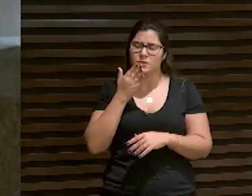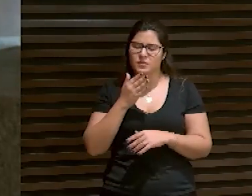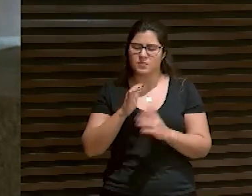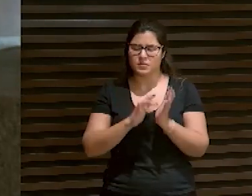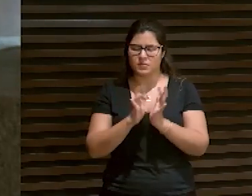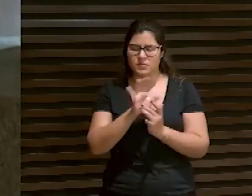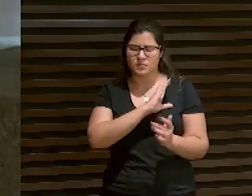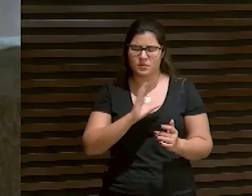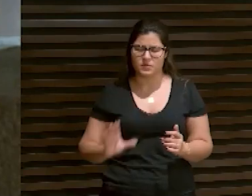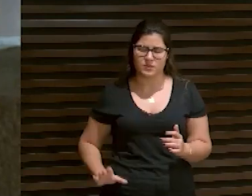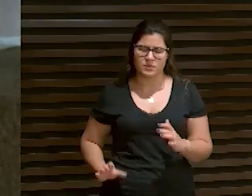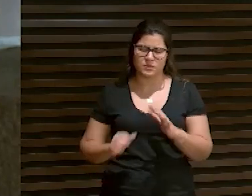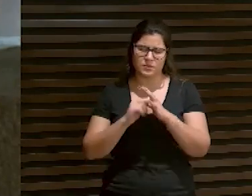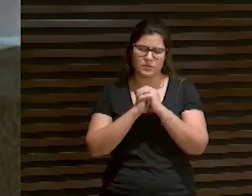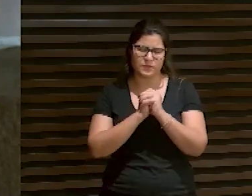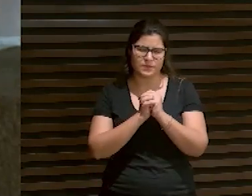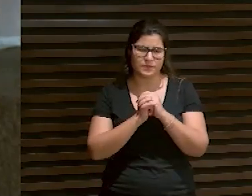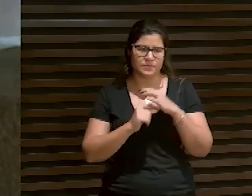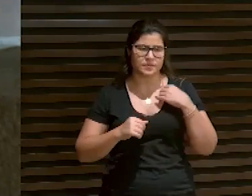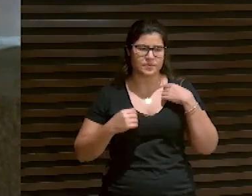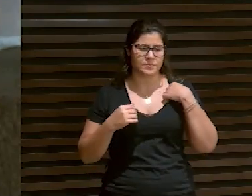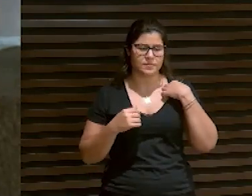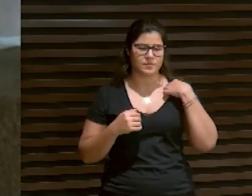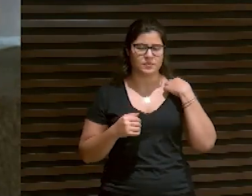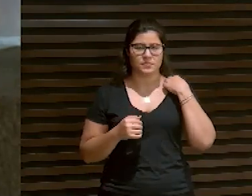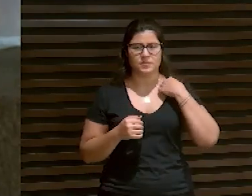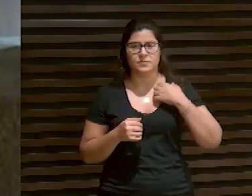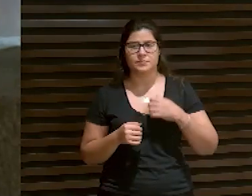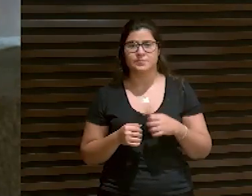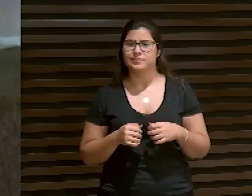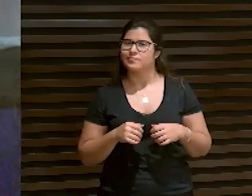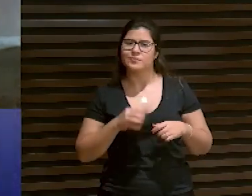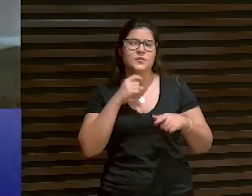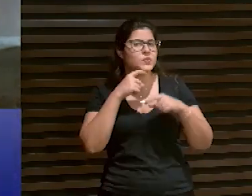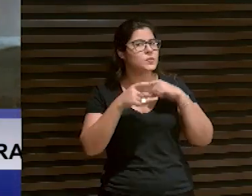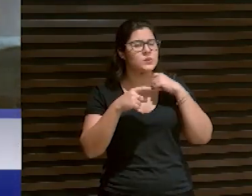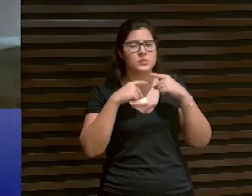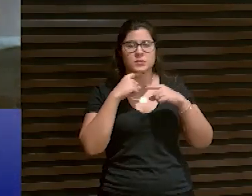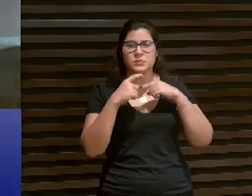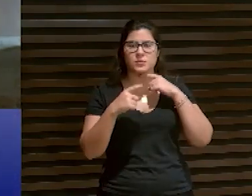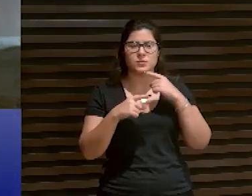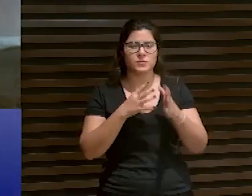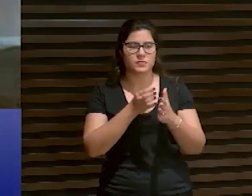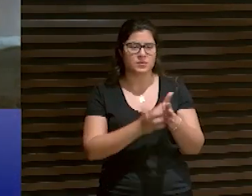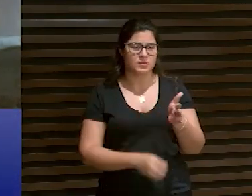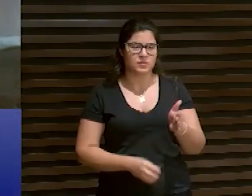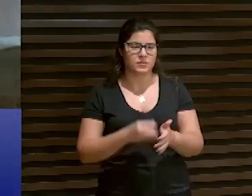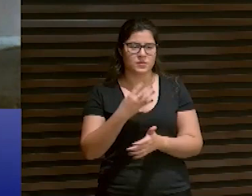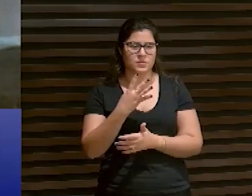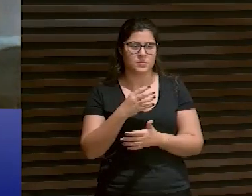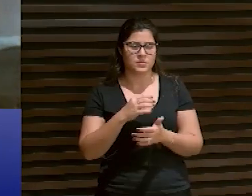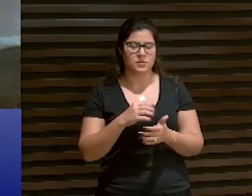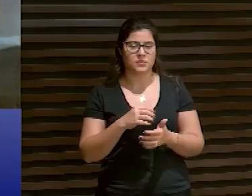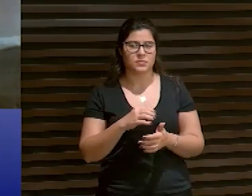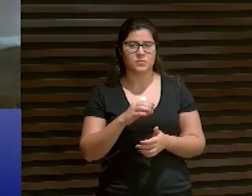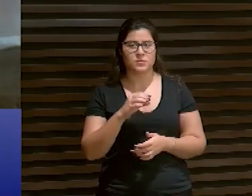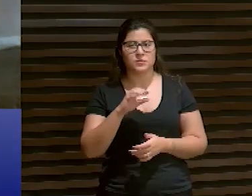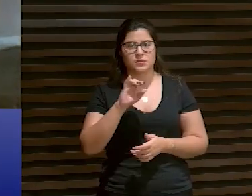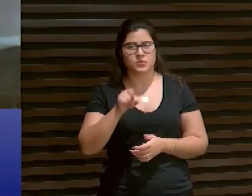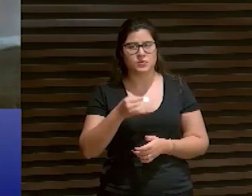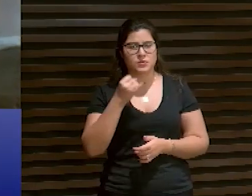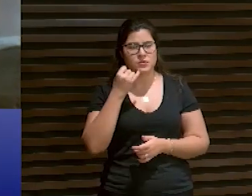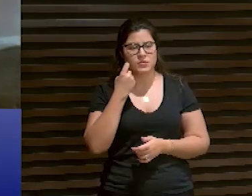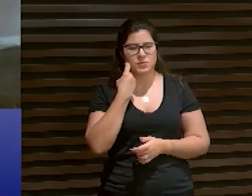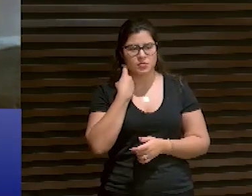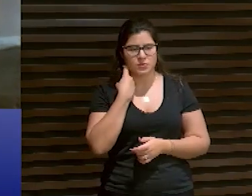Amém, irmãos. Irmãos, eu não tenho dúvidas de que o capítulo 4 do livro de Jonas, ele é um